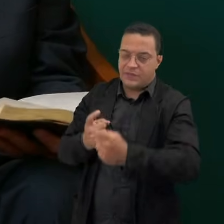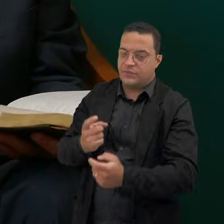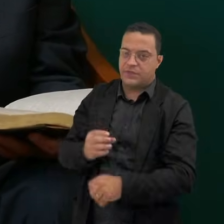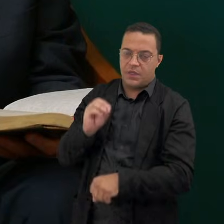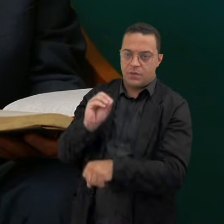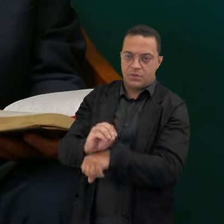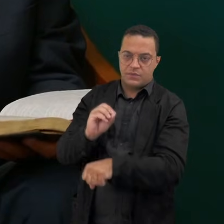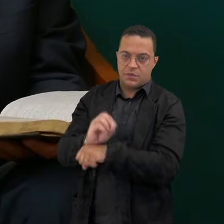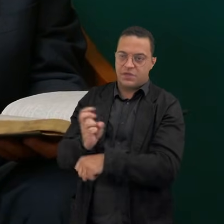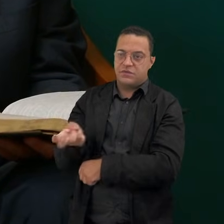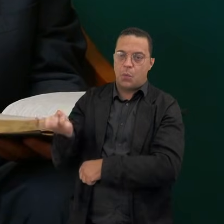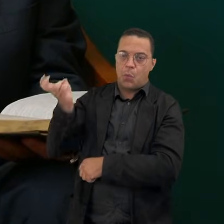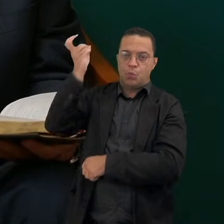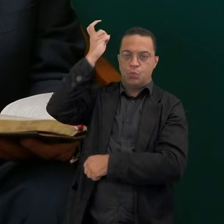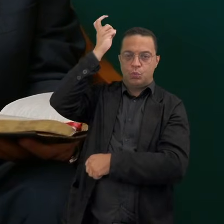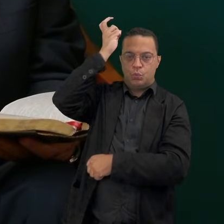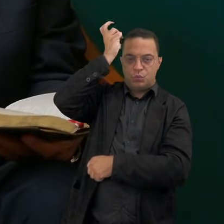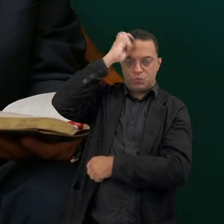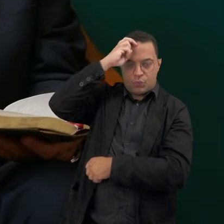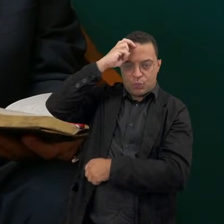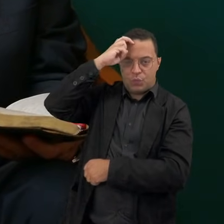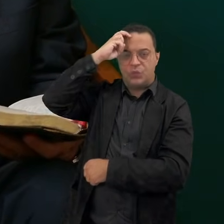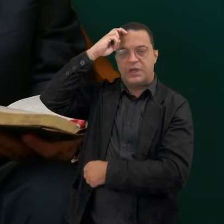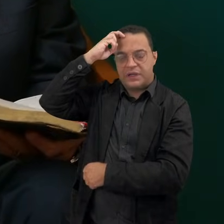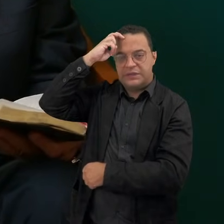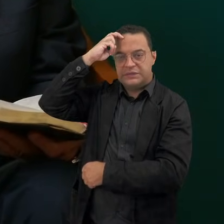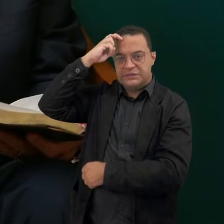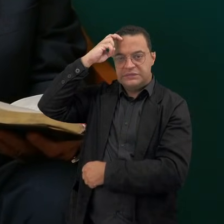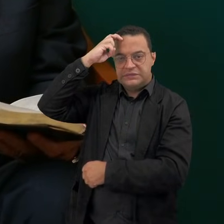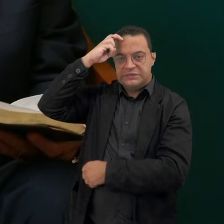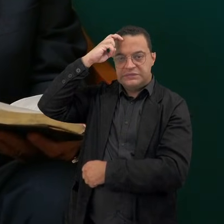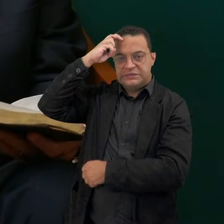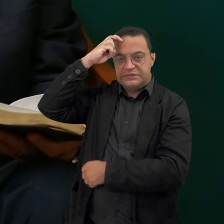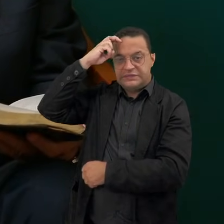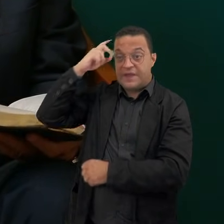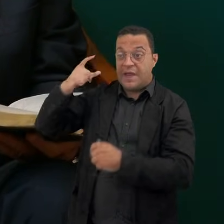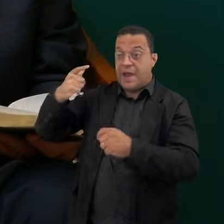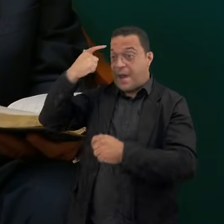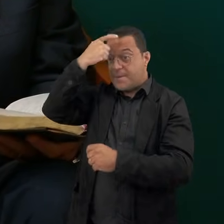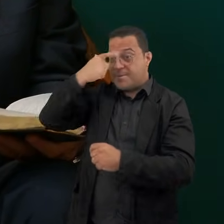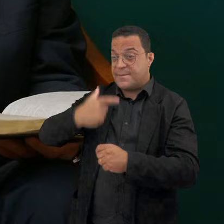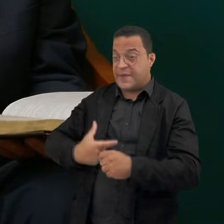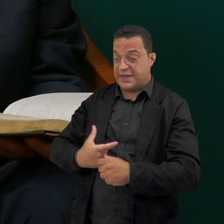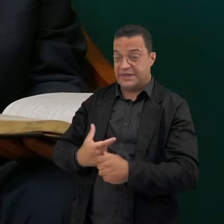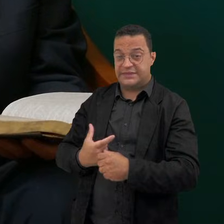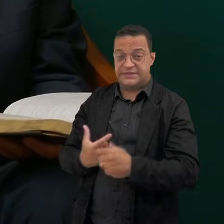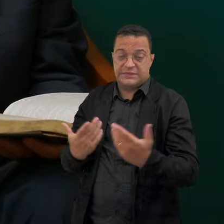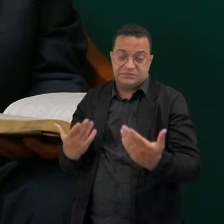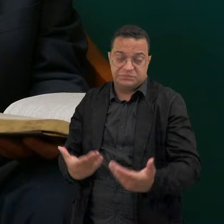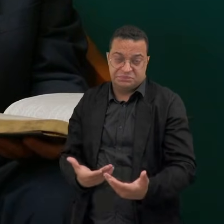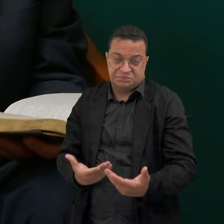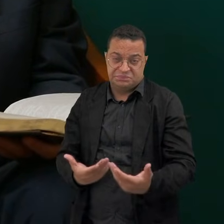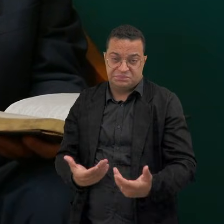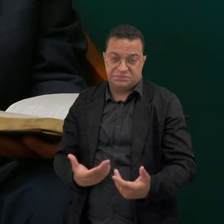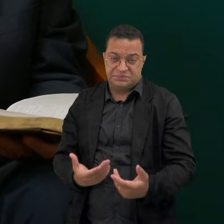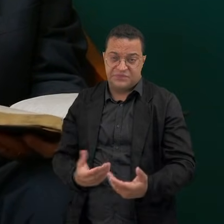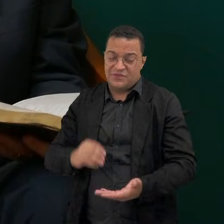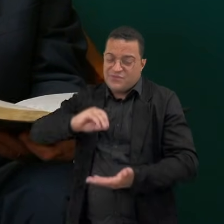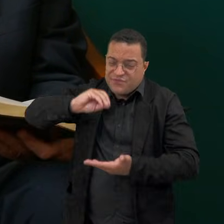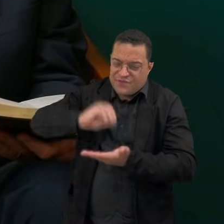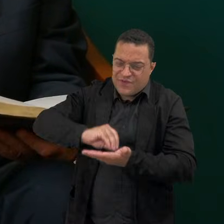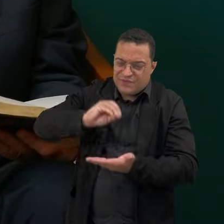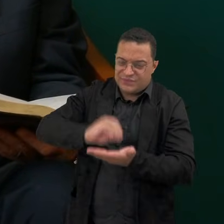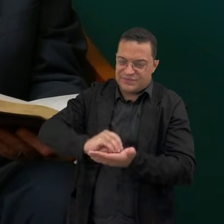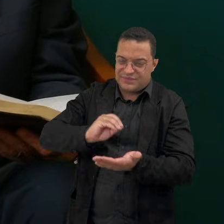financeiros, tradição, e isso é o que significa a falta de frutos. E tem um